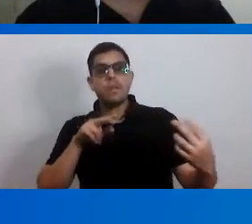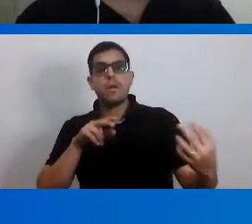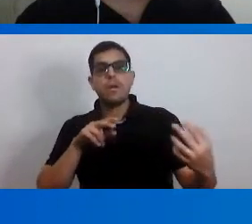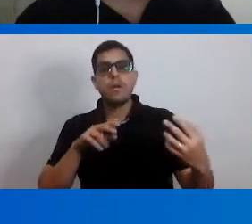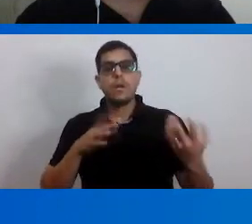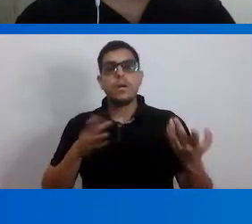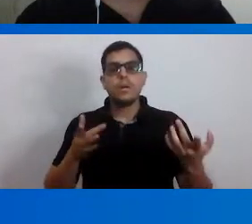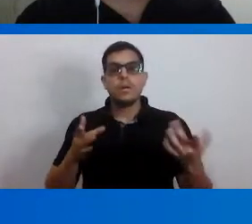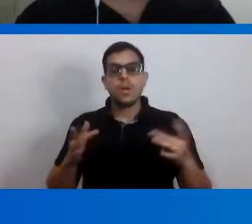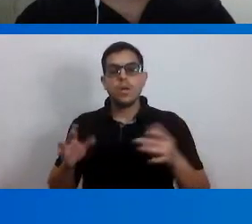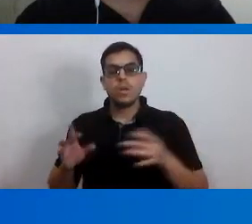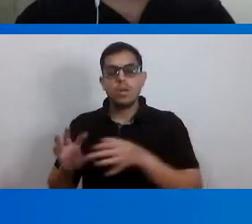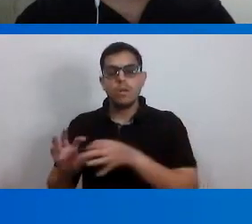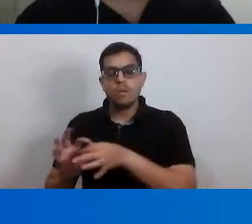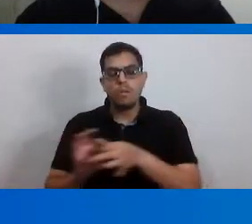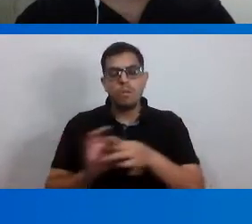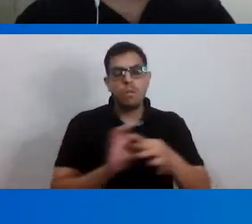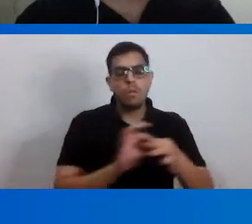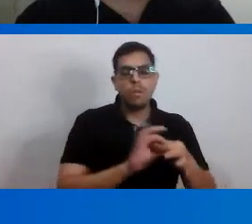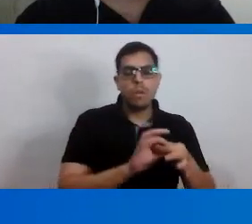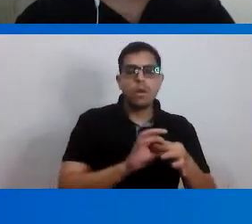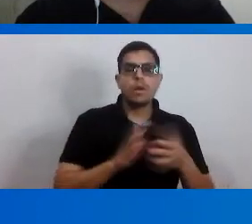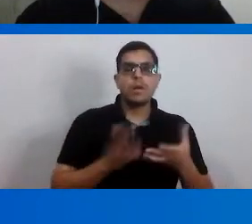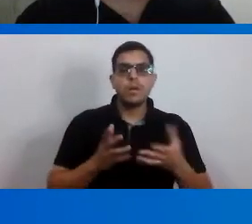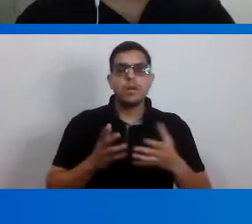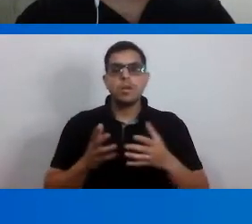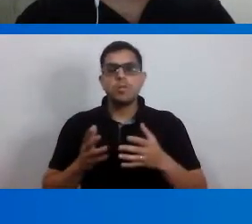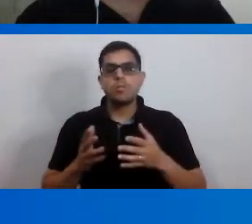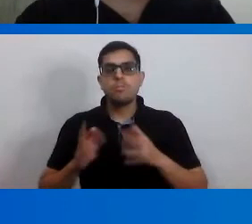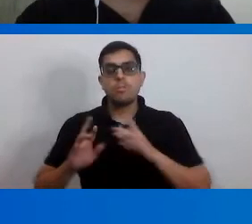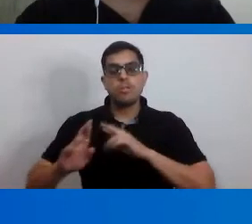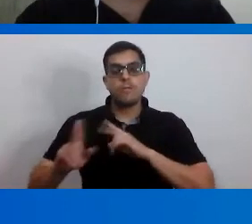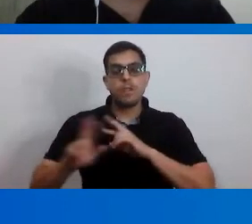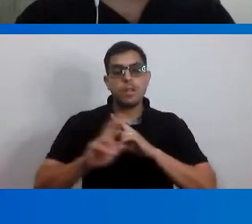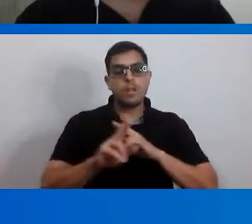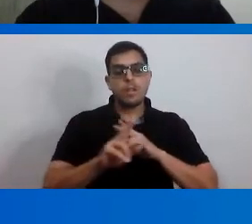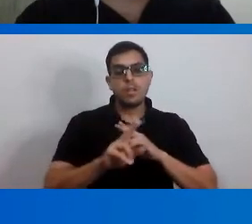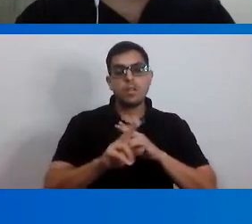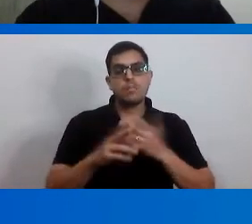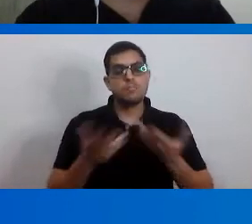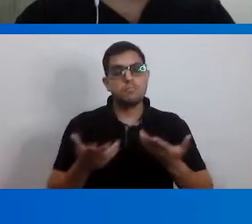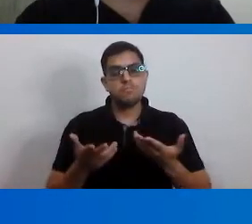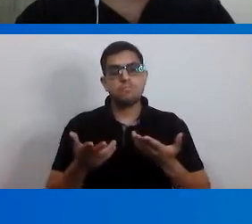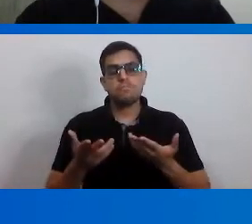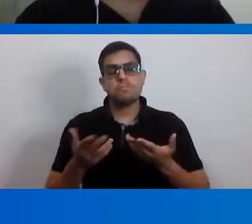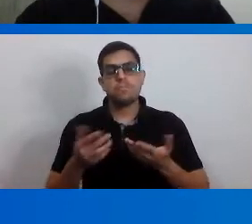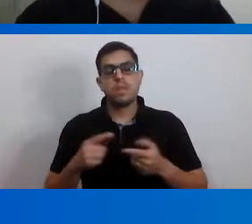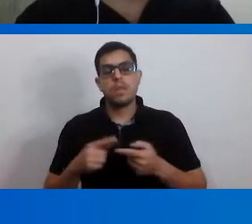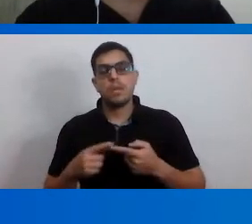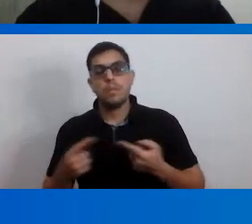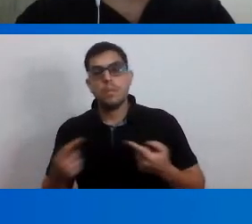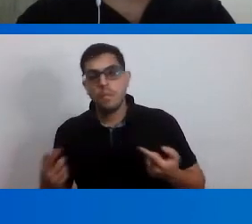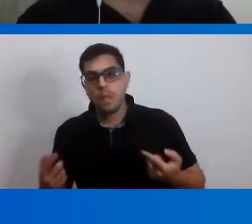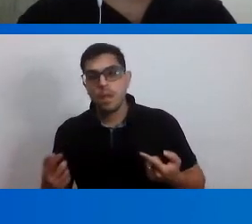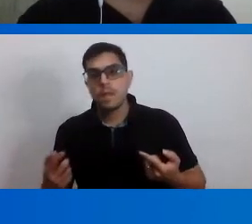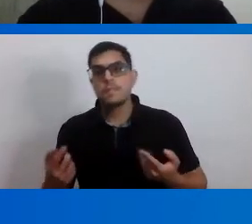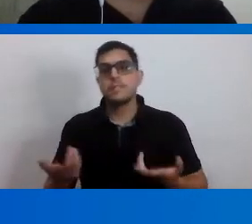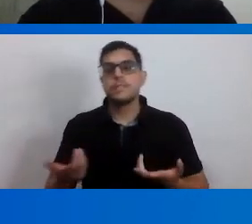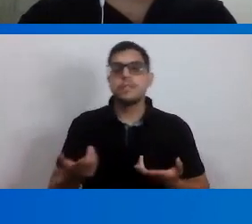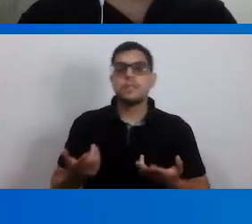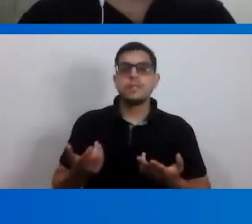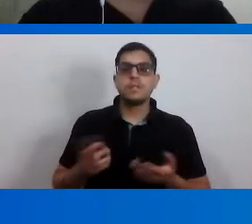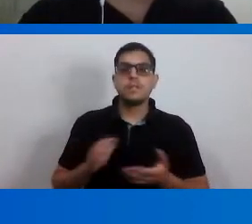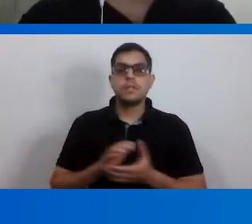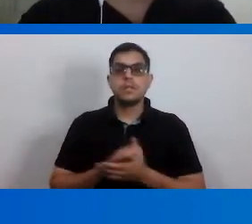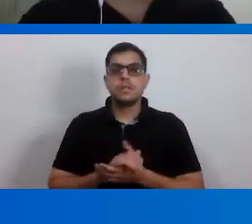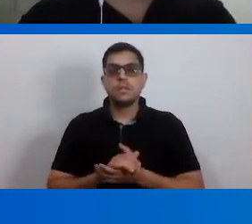dentro de parâmetros mais rígidos para poder diferenciar um e outro o fato é que não me parece pelo menos